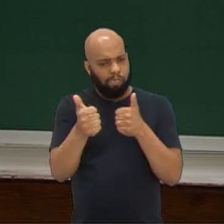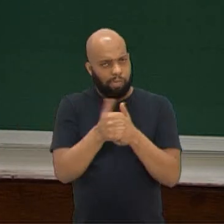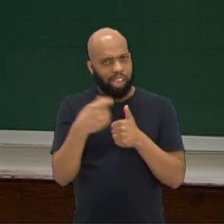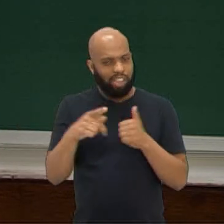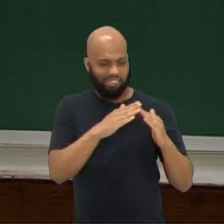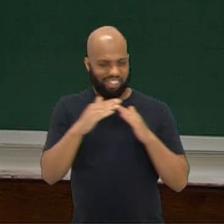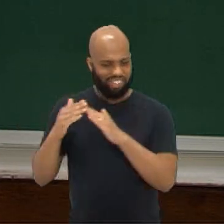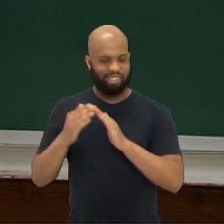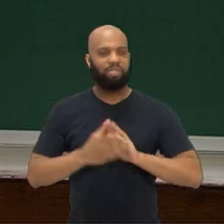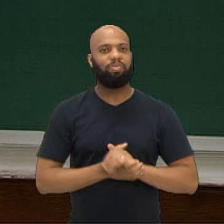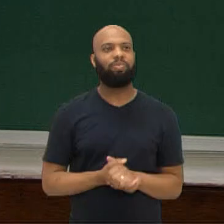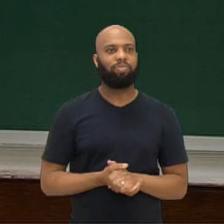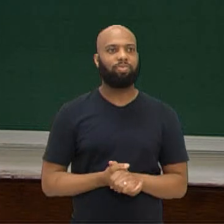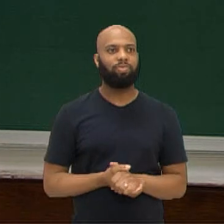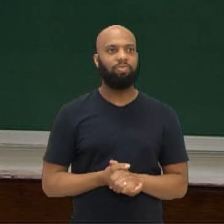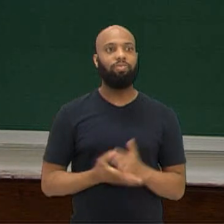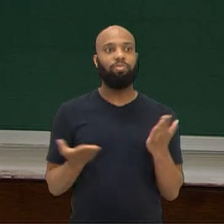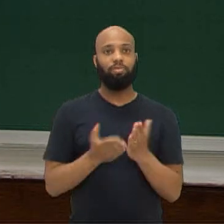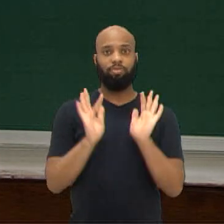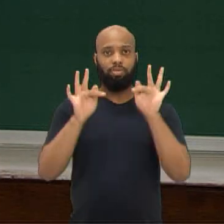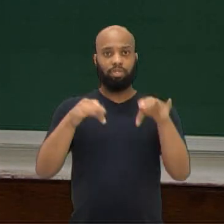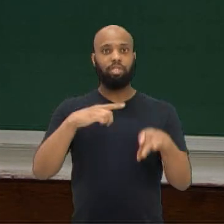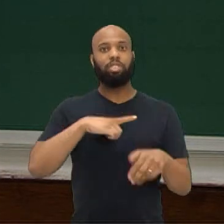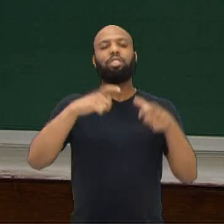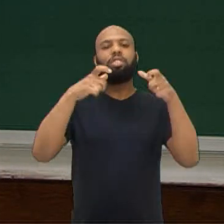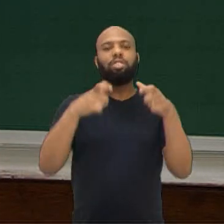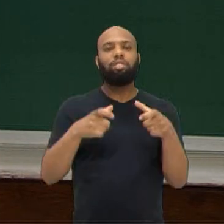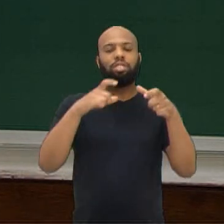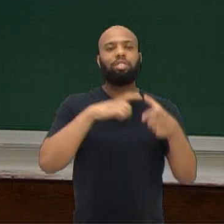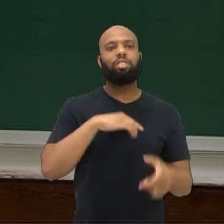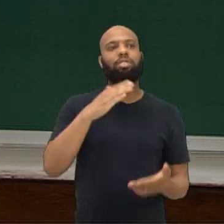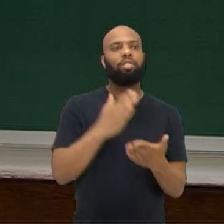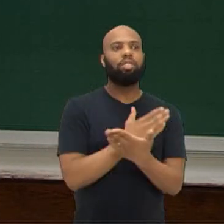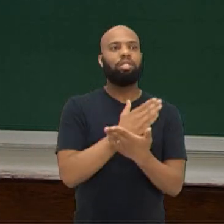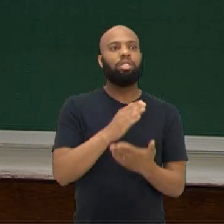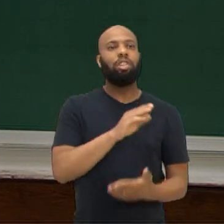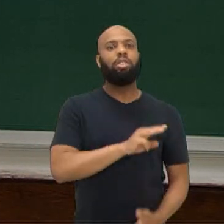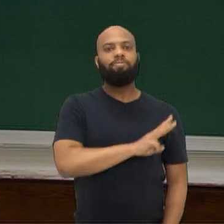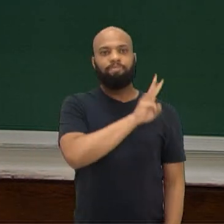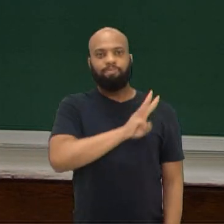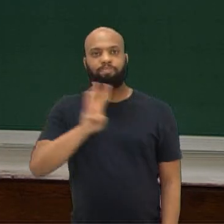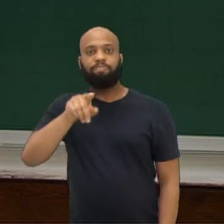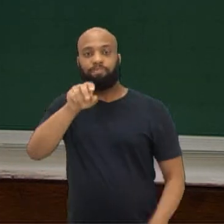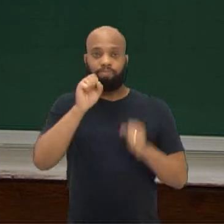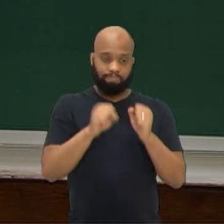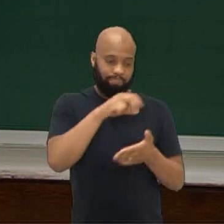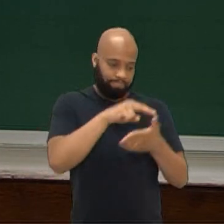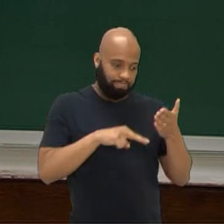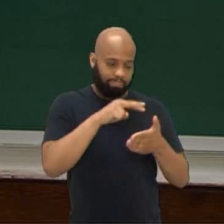nossos hermanos. ¿Sí? E ao final, então o professor deixa para vocês aqui algumas sugestões de